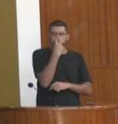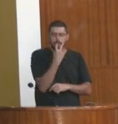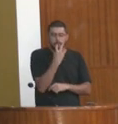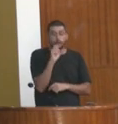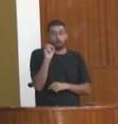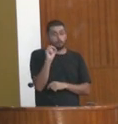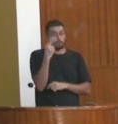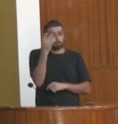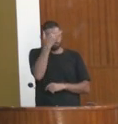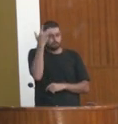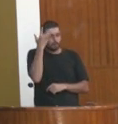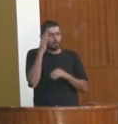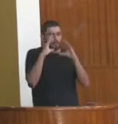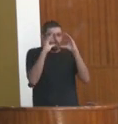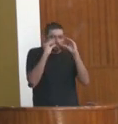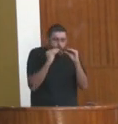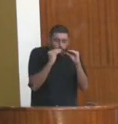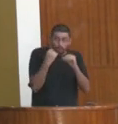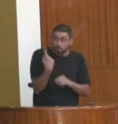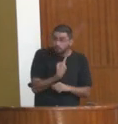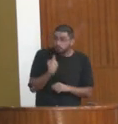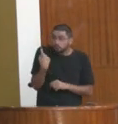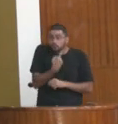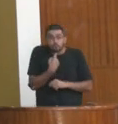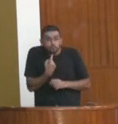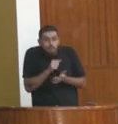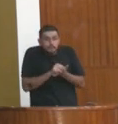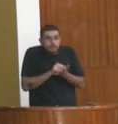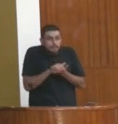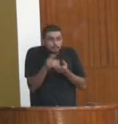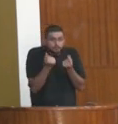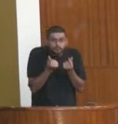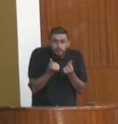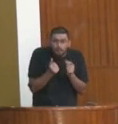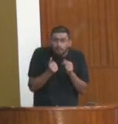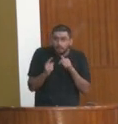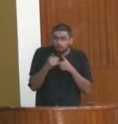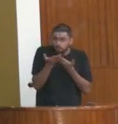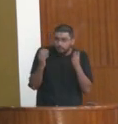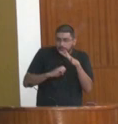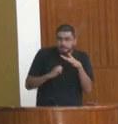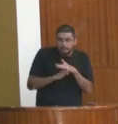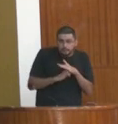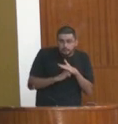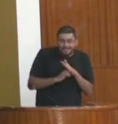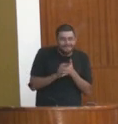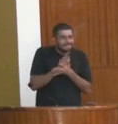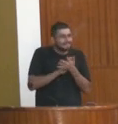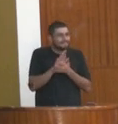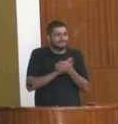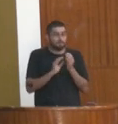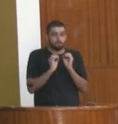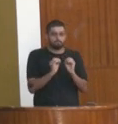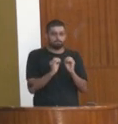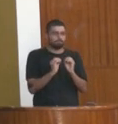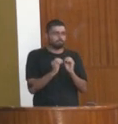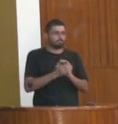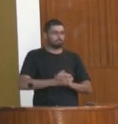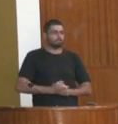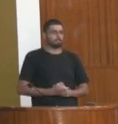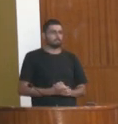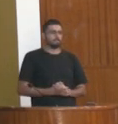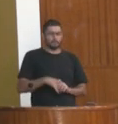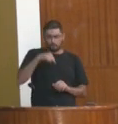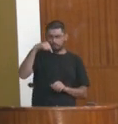baixa visão, sabe qual é o seu custo conosco? Nada. Sabe o que você... E com certeza, não estou